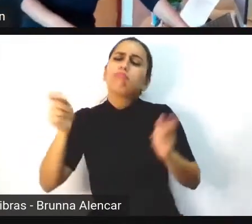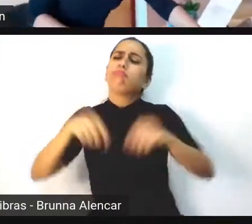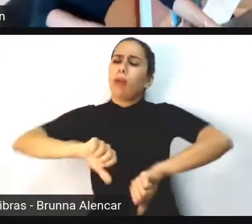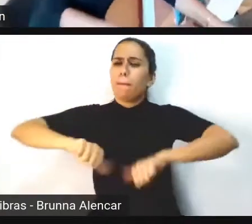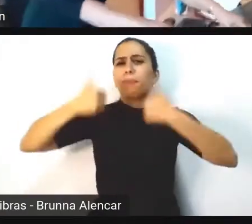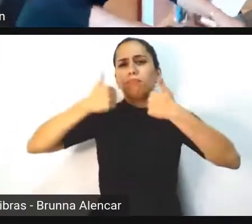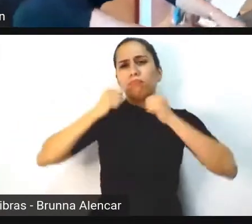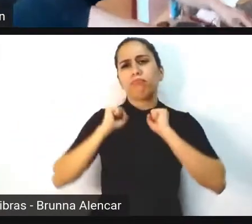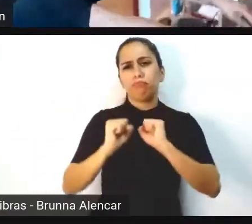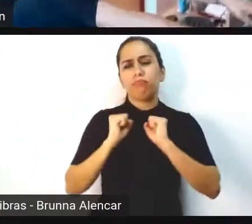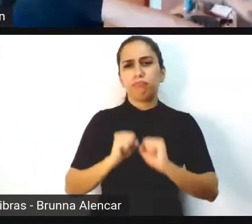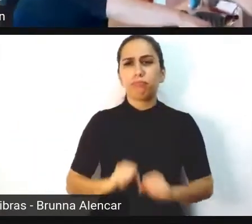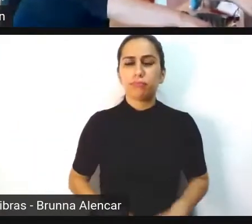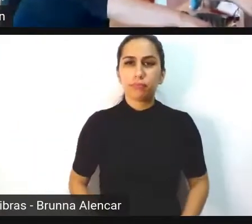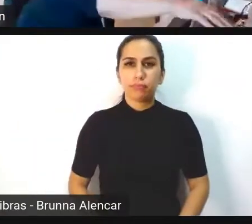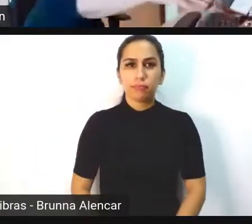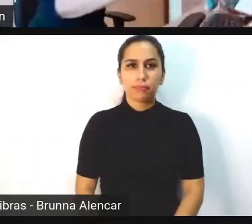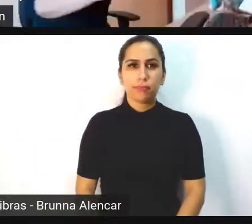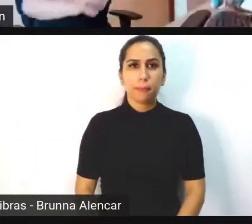Respondi?